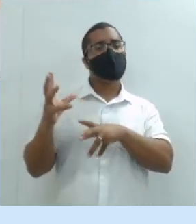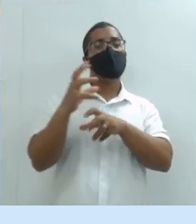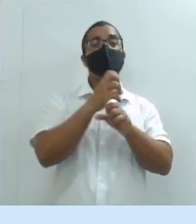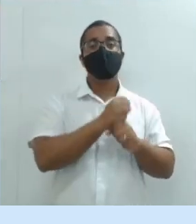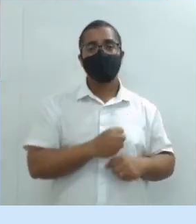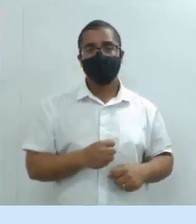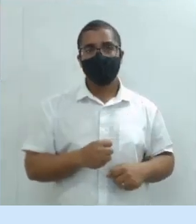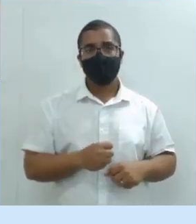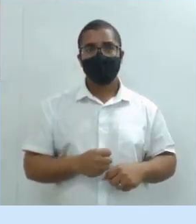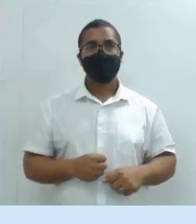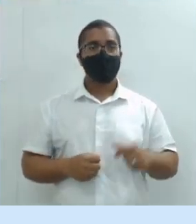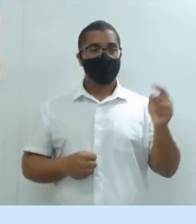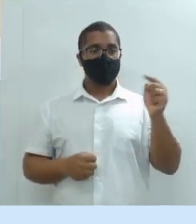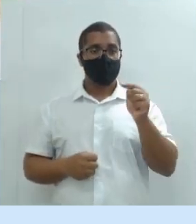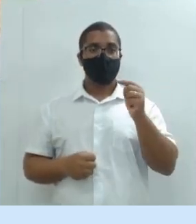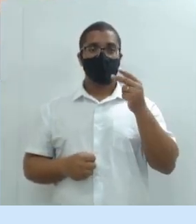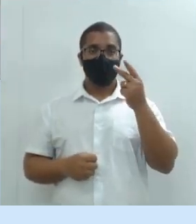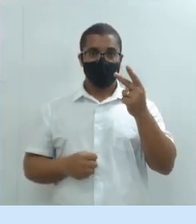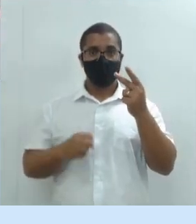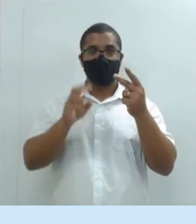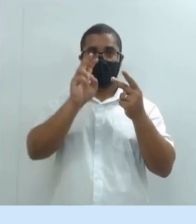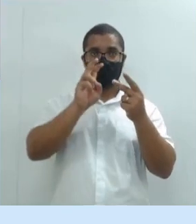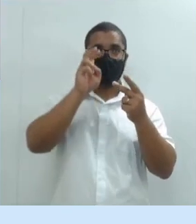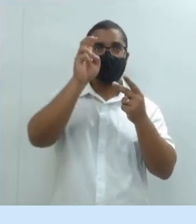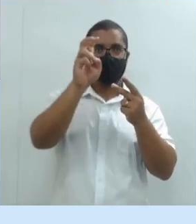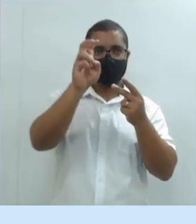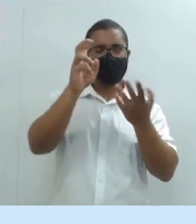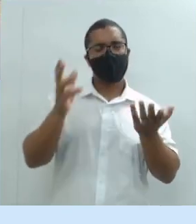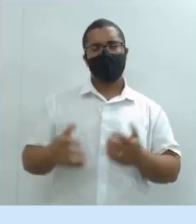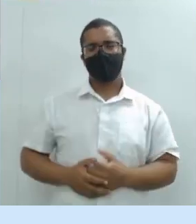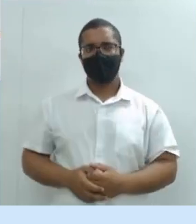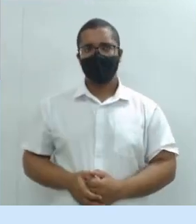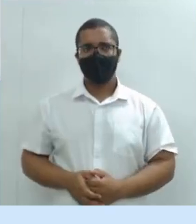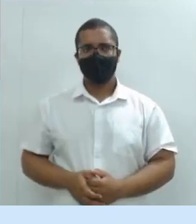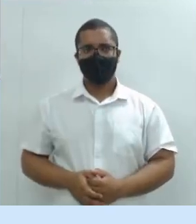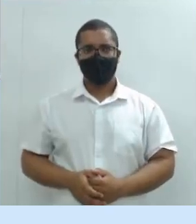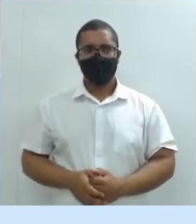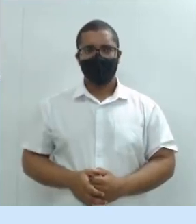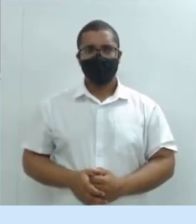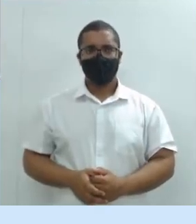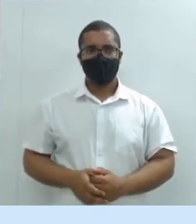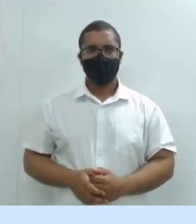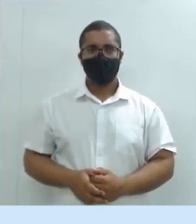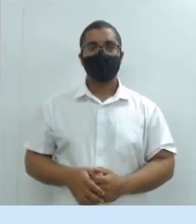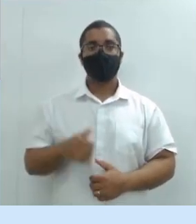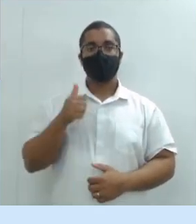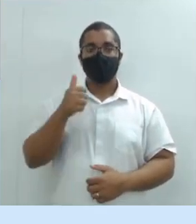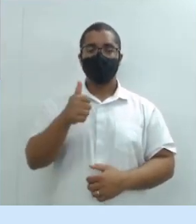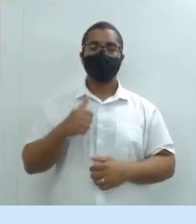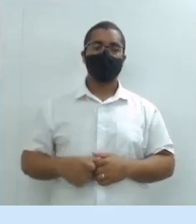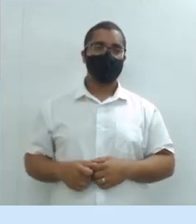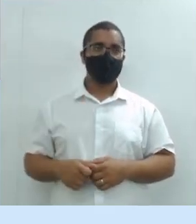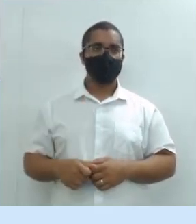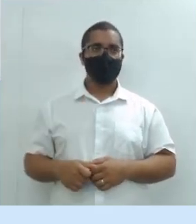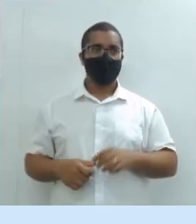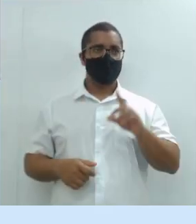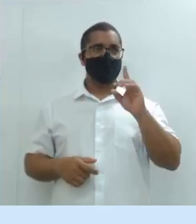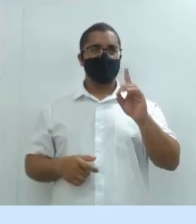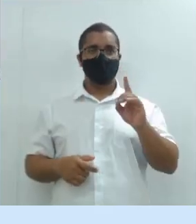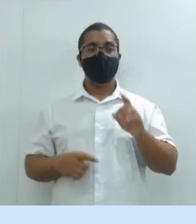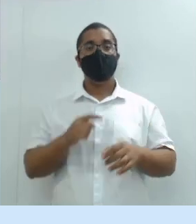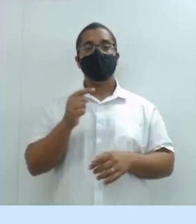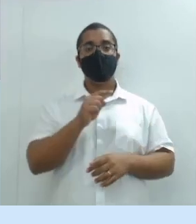são? Exatamente 5 vezes. Por isso fica menos 2 elevado a 5. Ok? Item